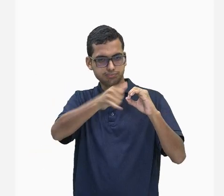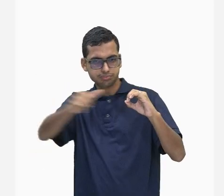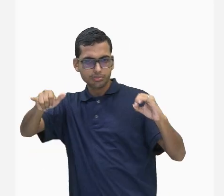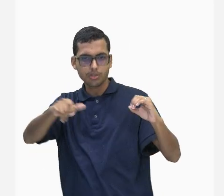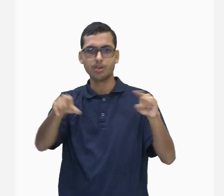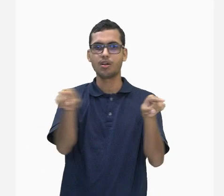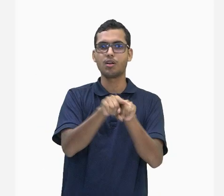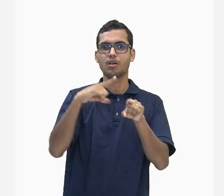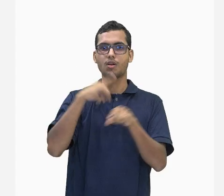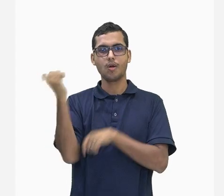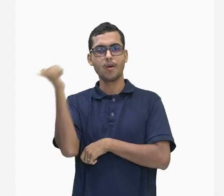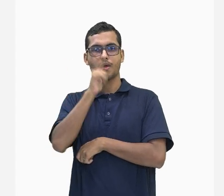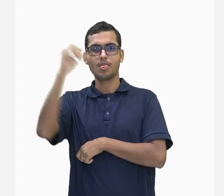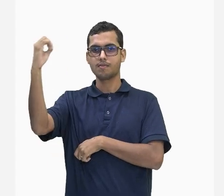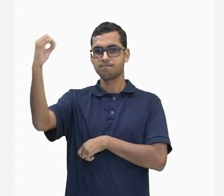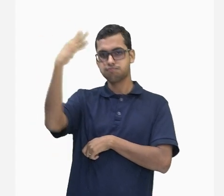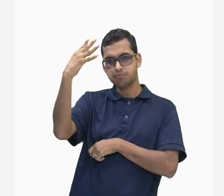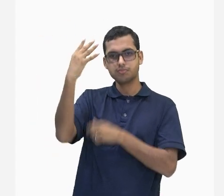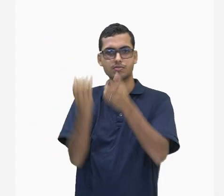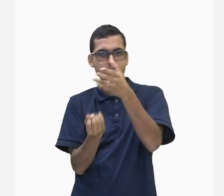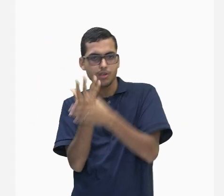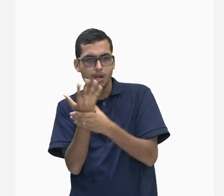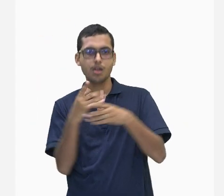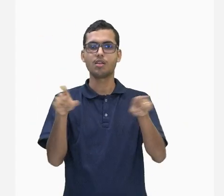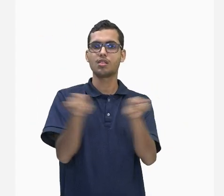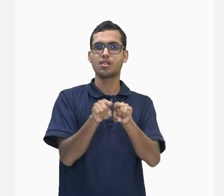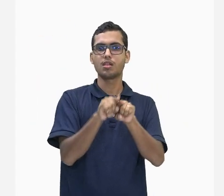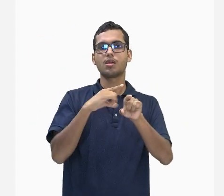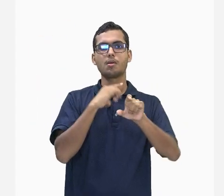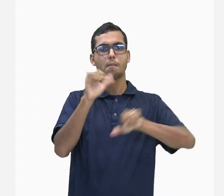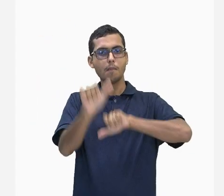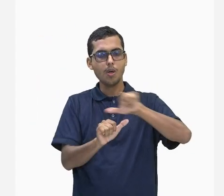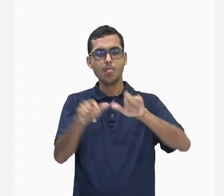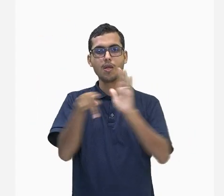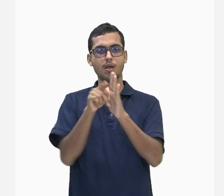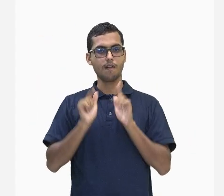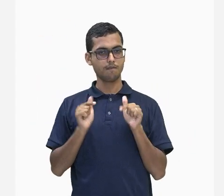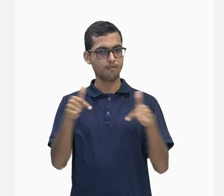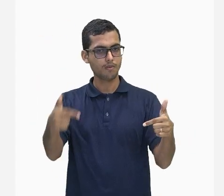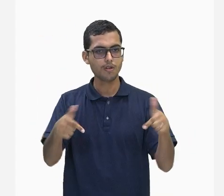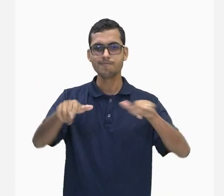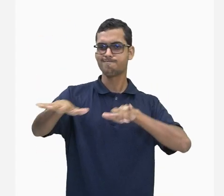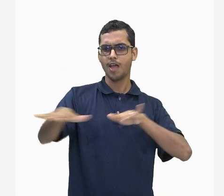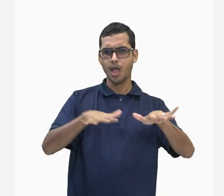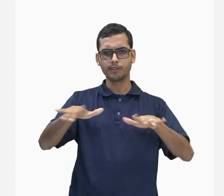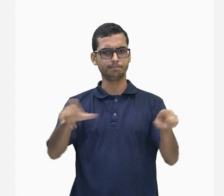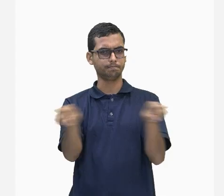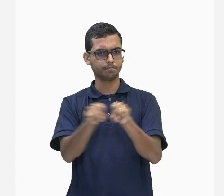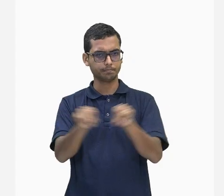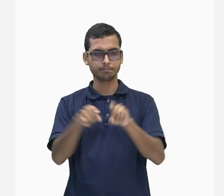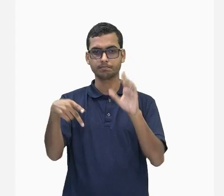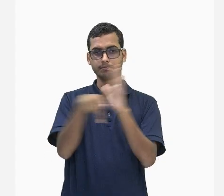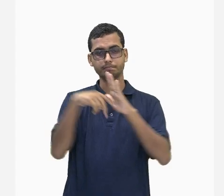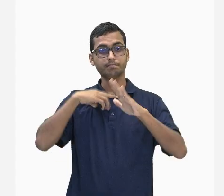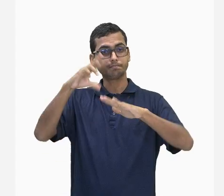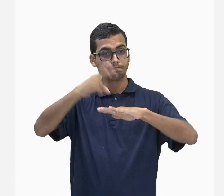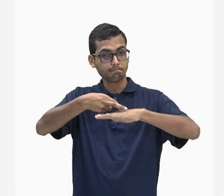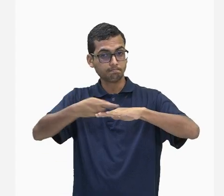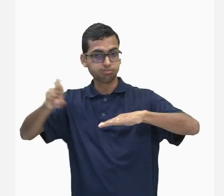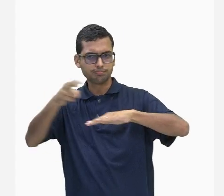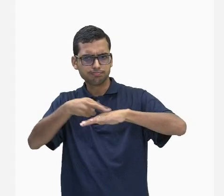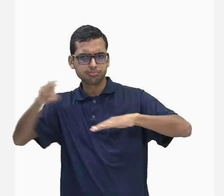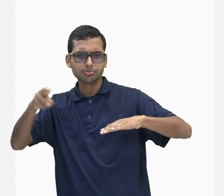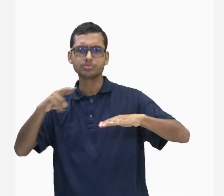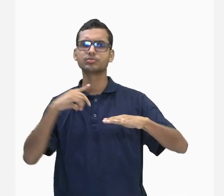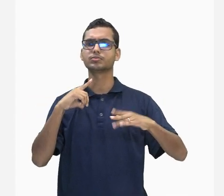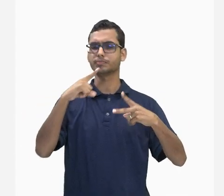luz ou realizar qualquer outra forma que envolva mudança ou movimento. As radiações, elas podem ter duas